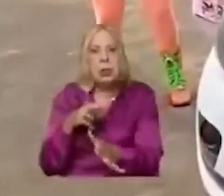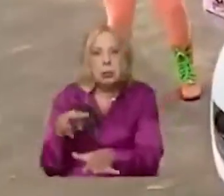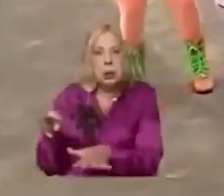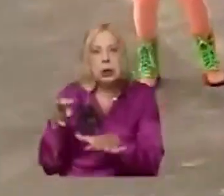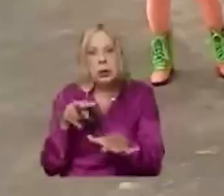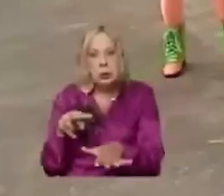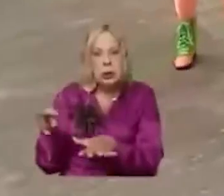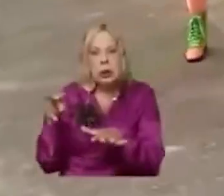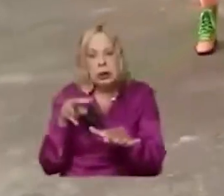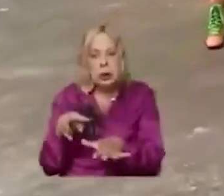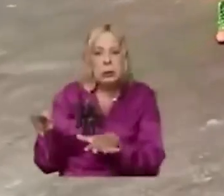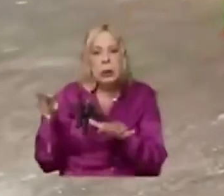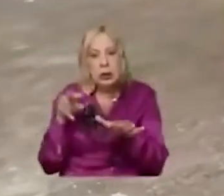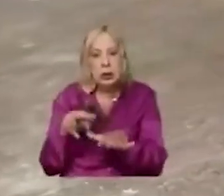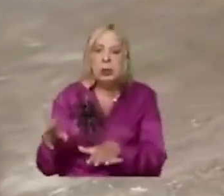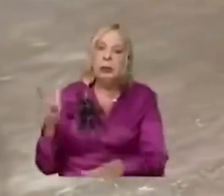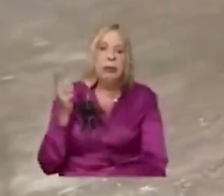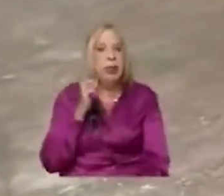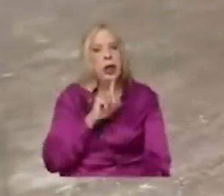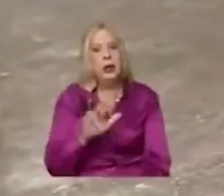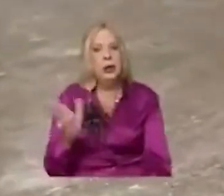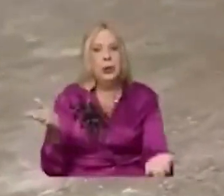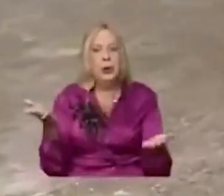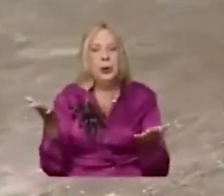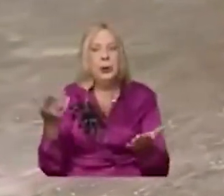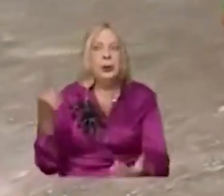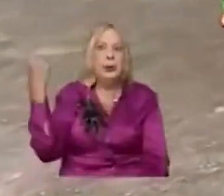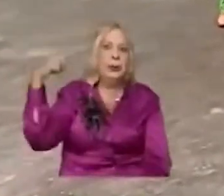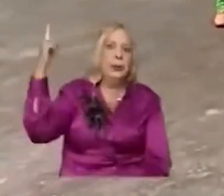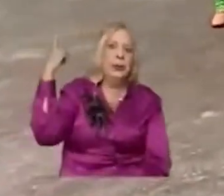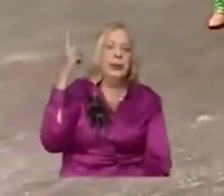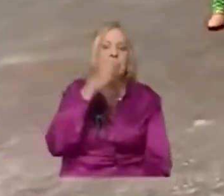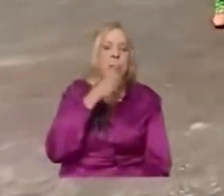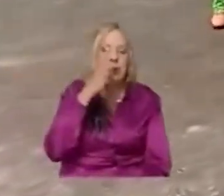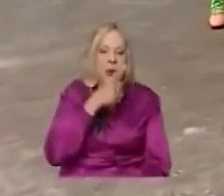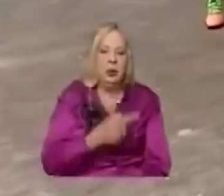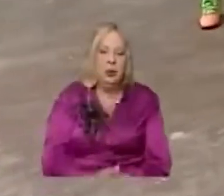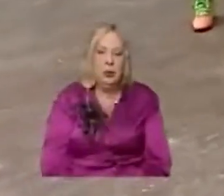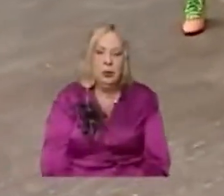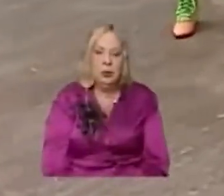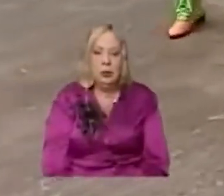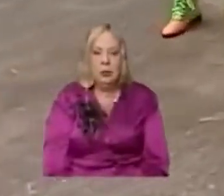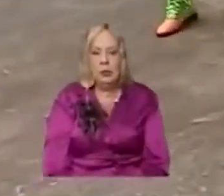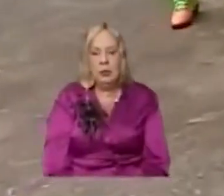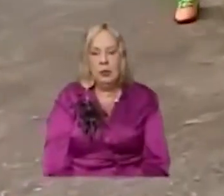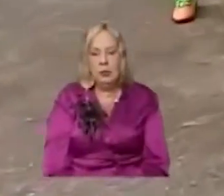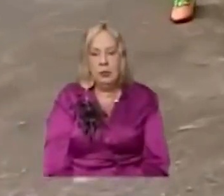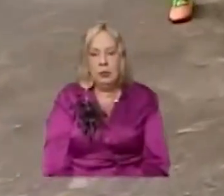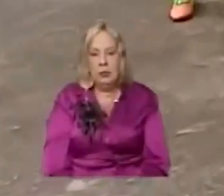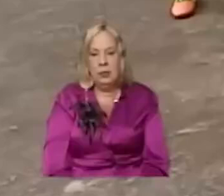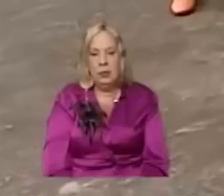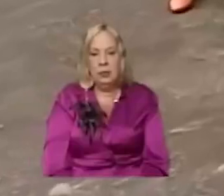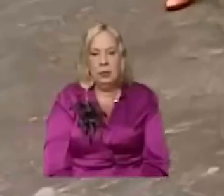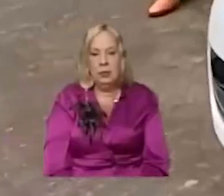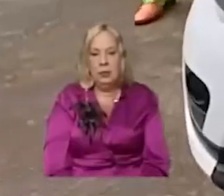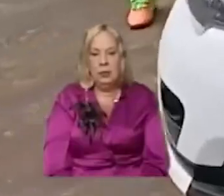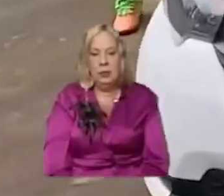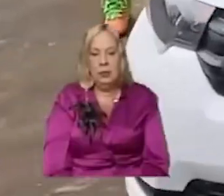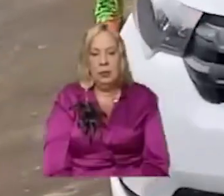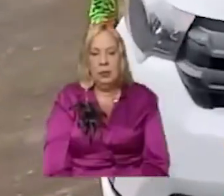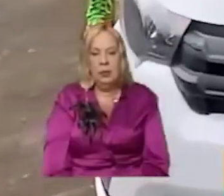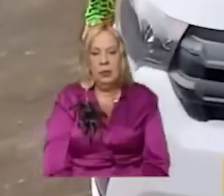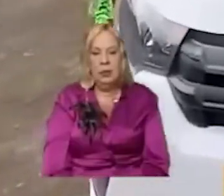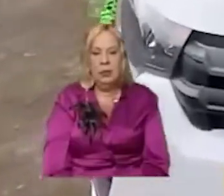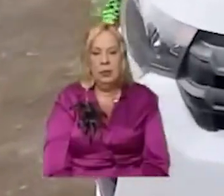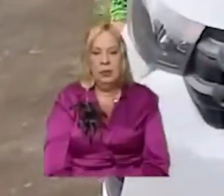Olha a chave de um dos prêmios especiais do Caju Cap que eu apresento para vocês agora, ó. Esse bonito Fiat